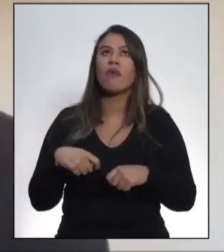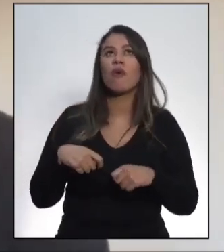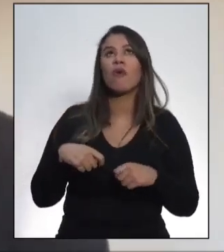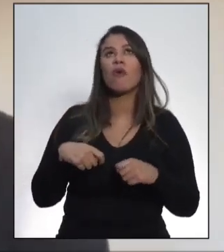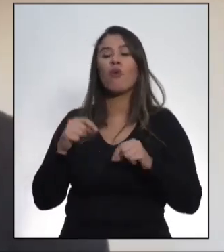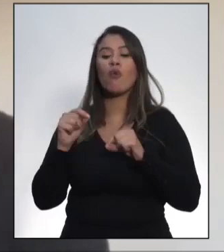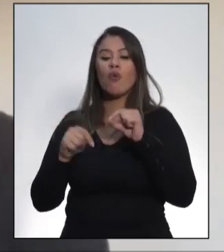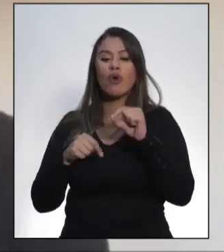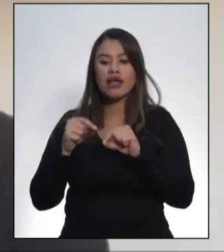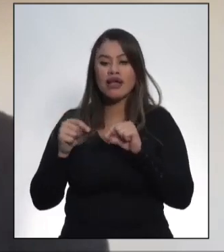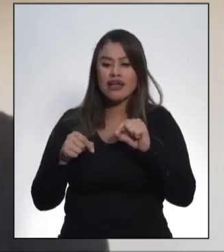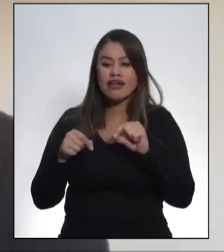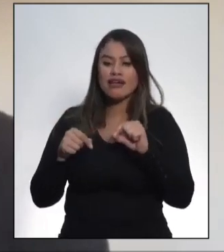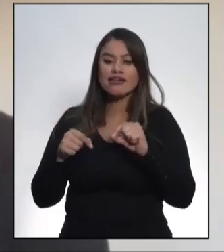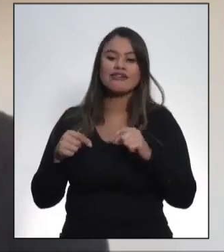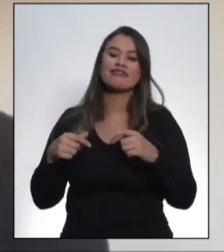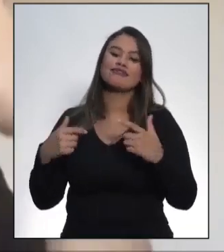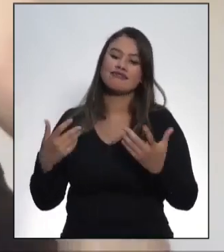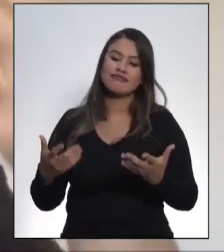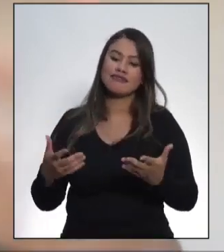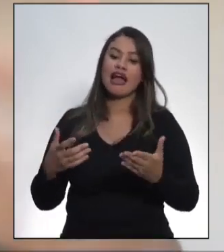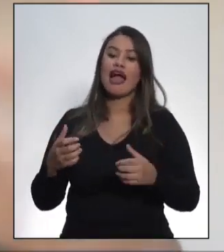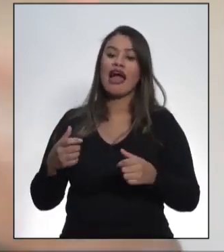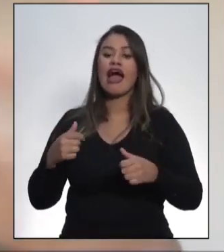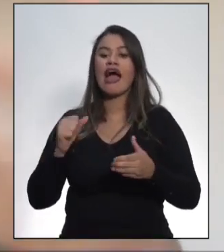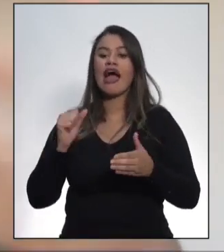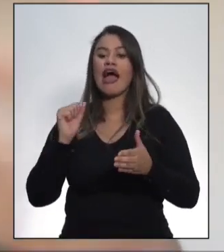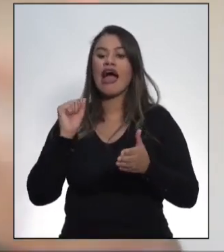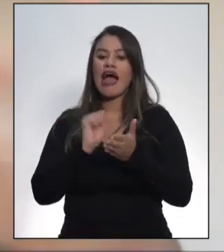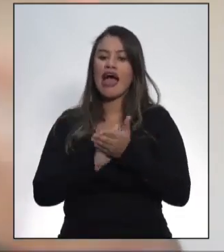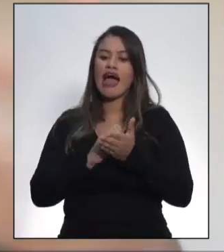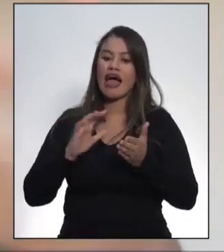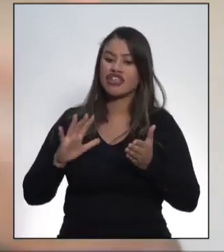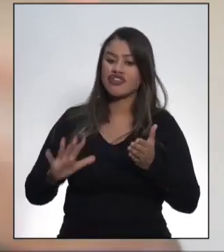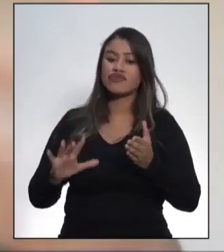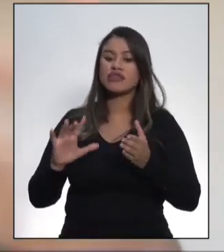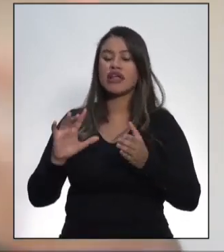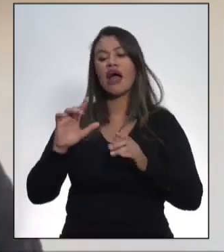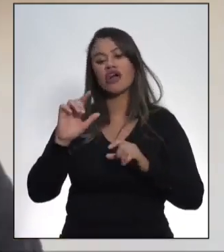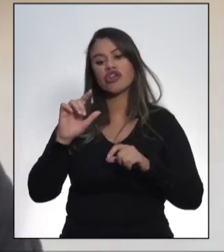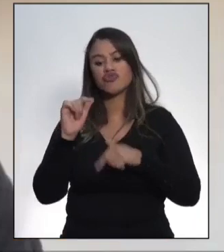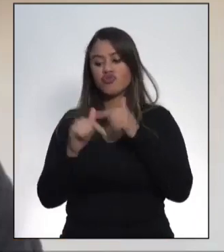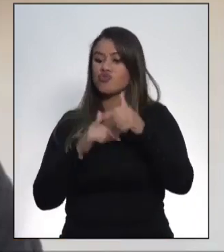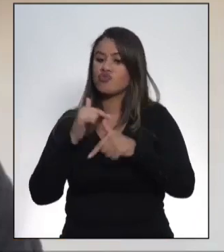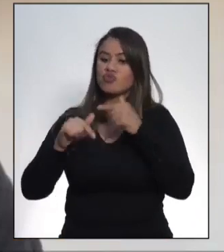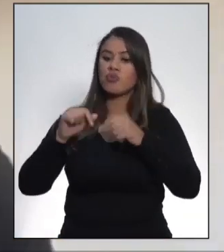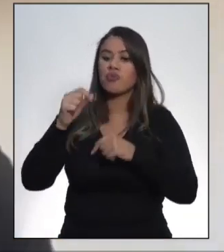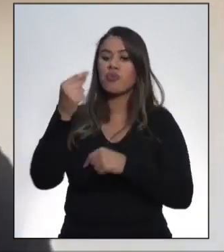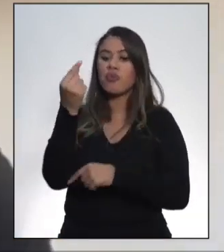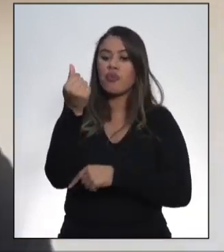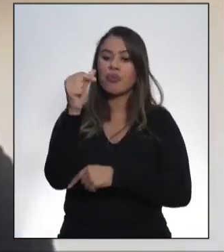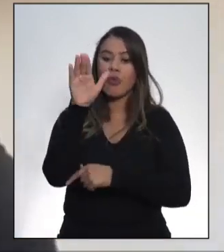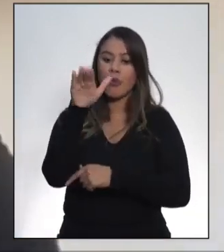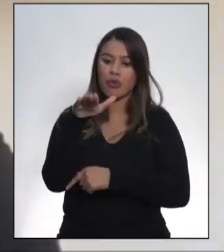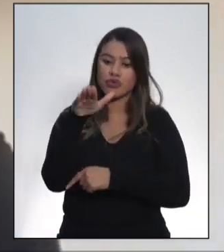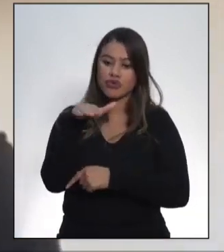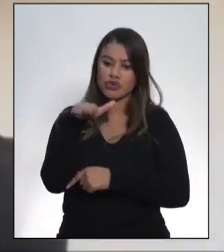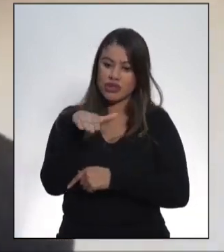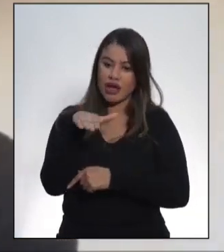está dentro do que a gente chama de atividades promocionais. E aqui, dentro